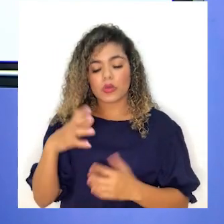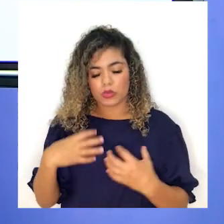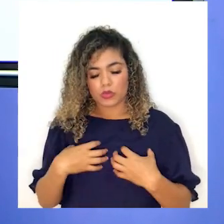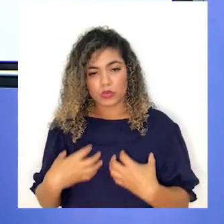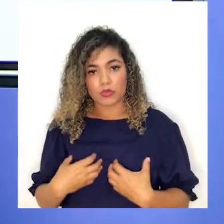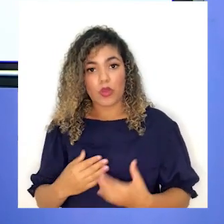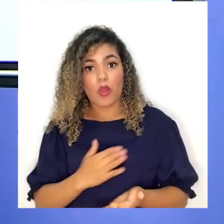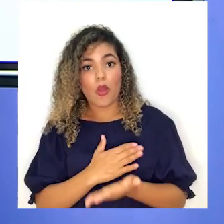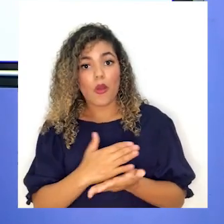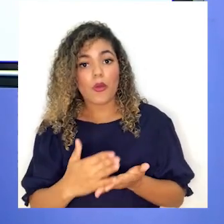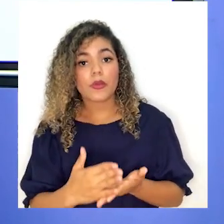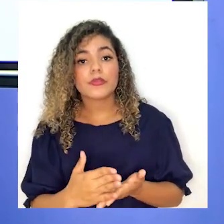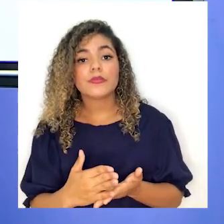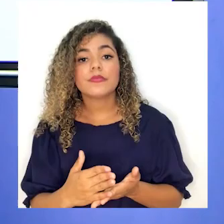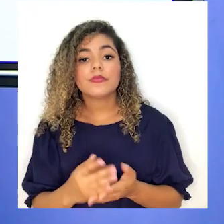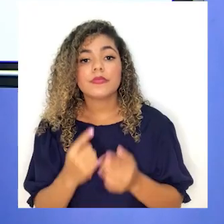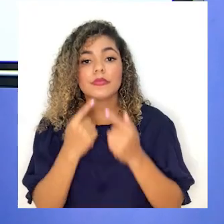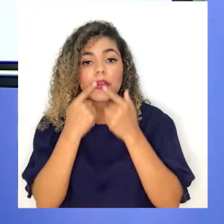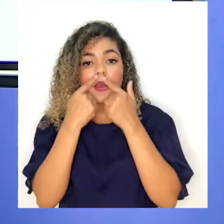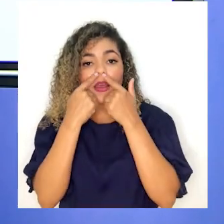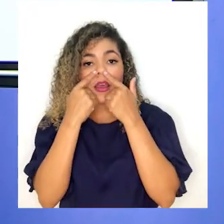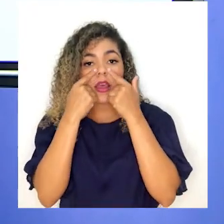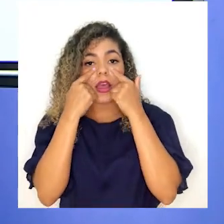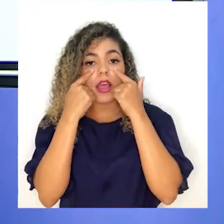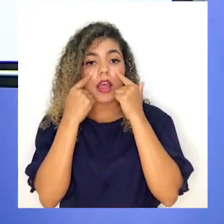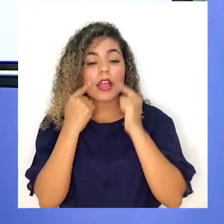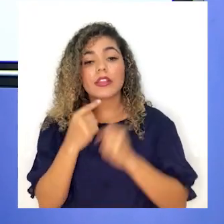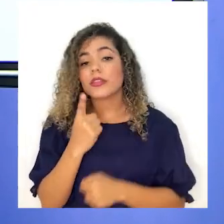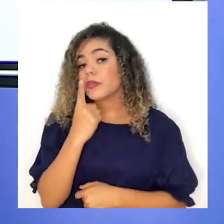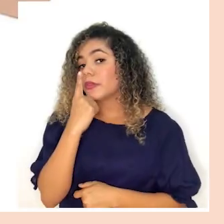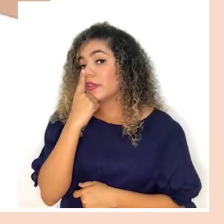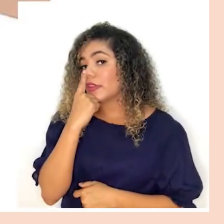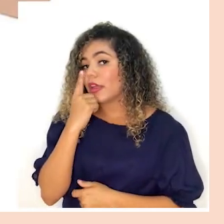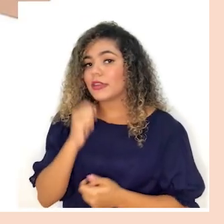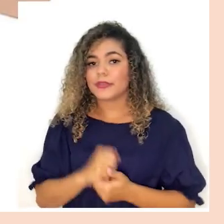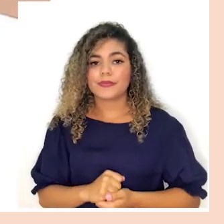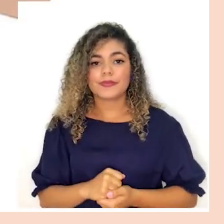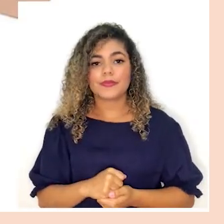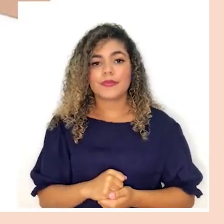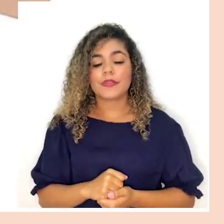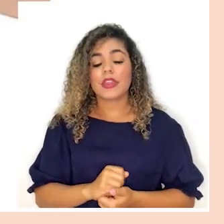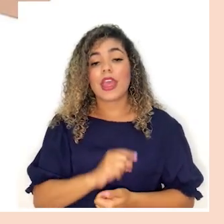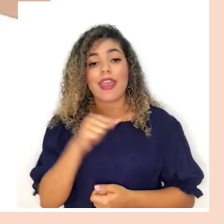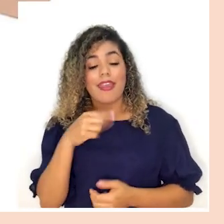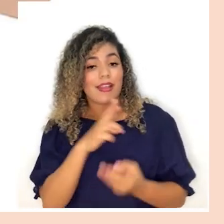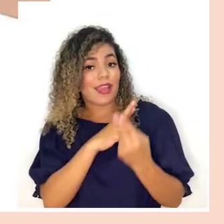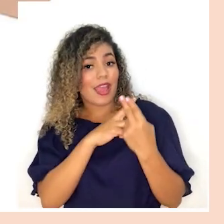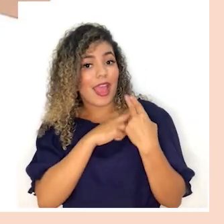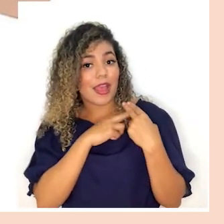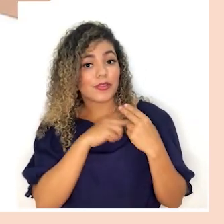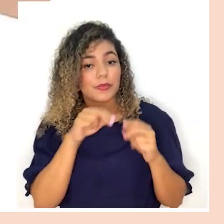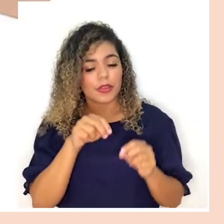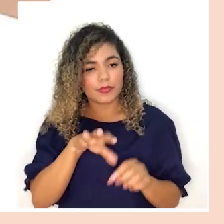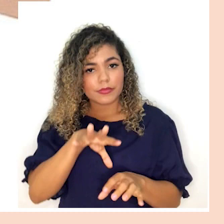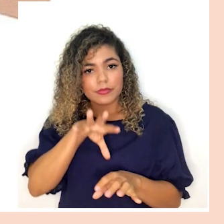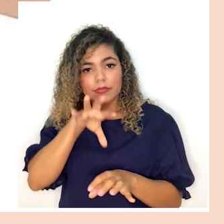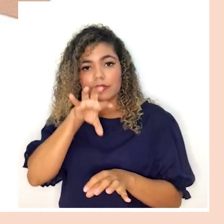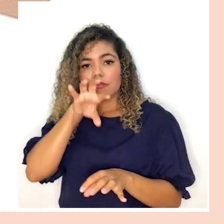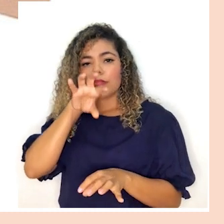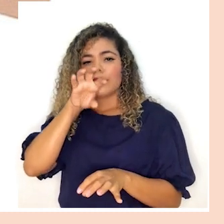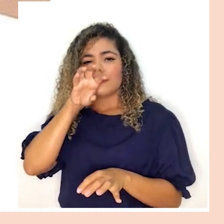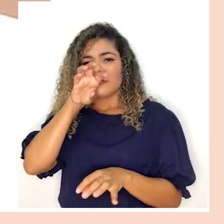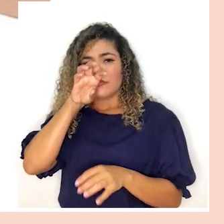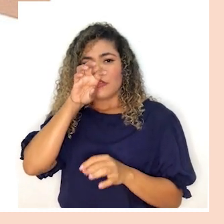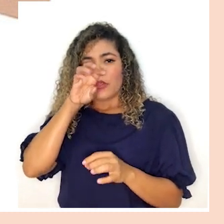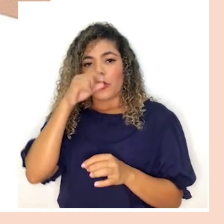A começar pelas cavidades nasais, o nariz. As cavidades são responsáveis pela entrada de ar